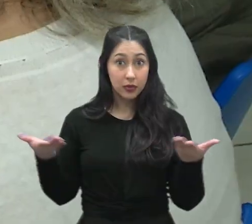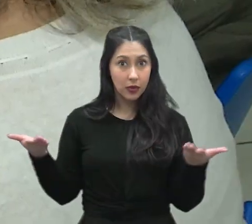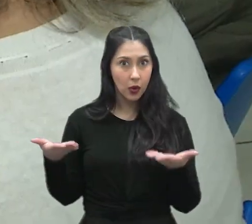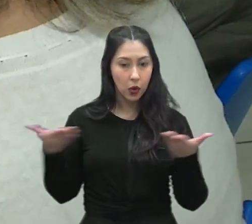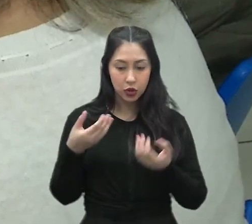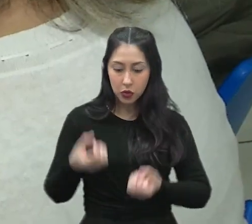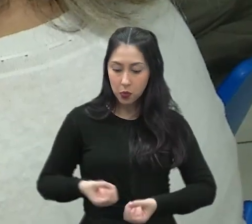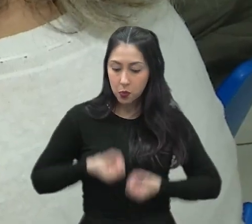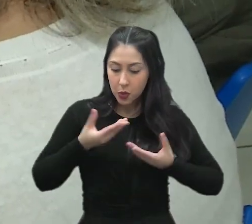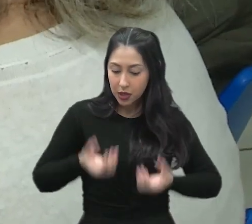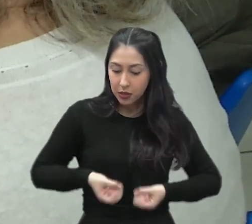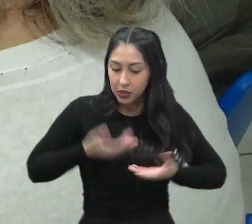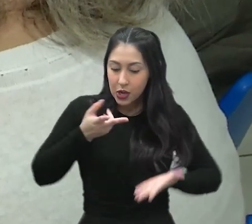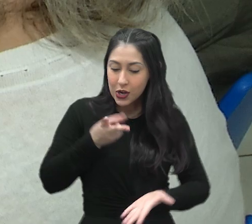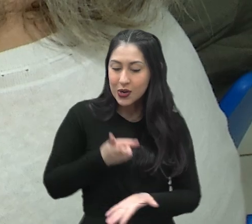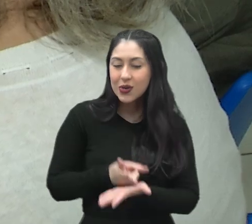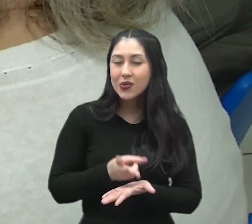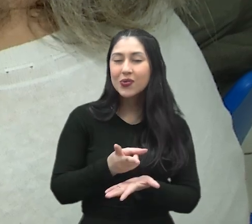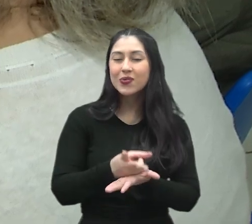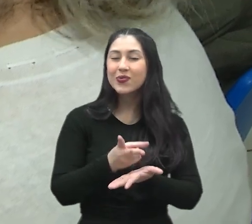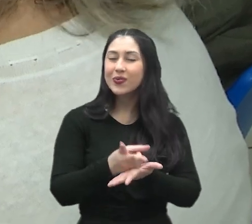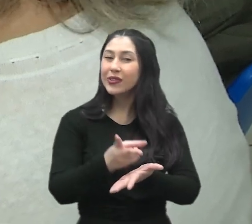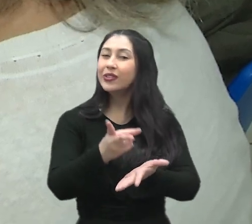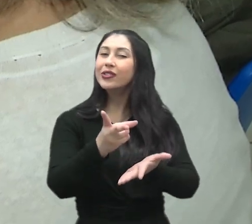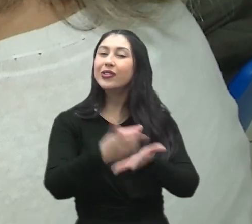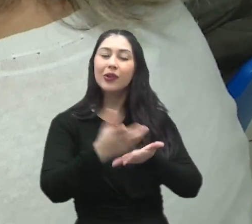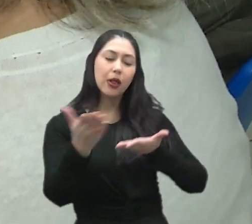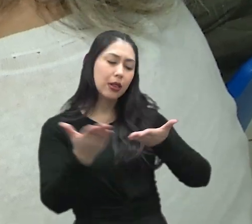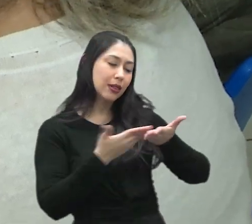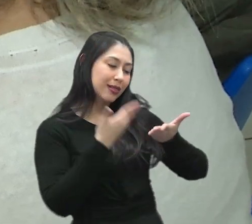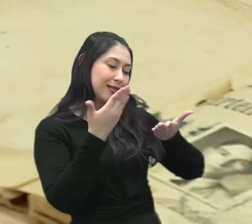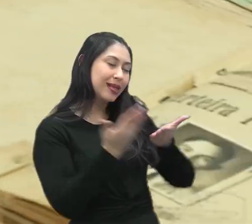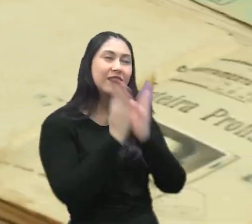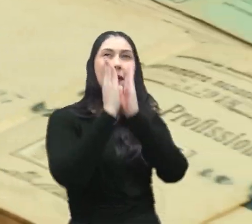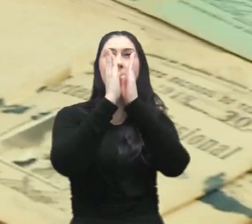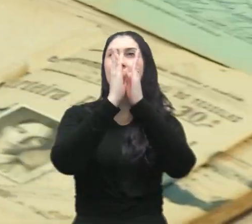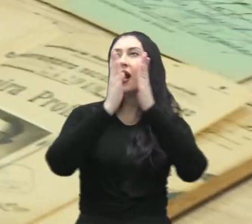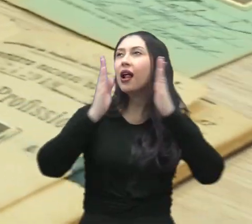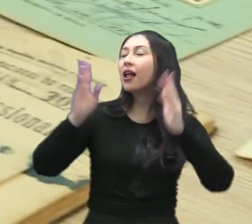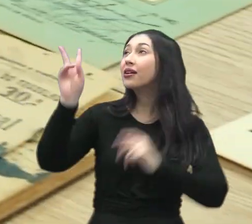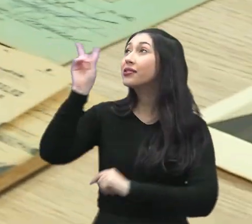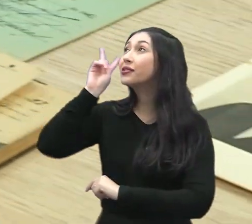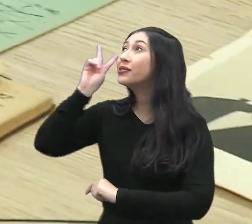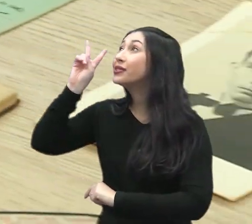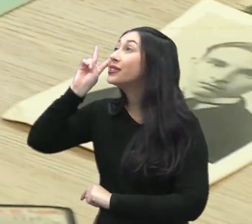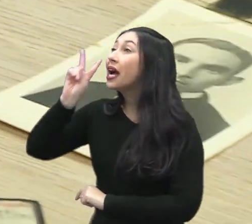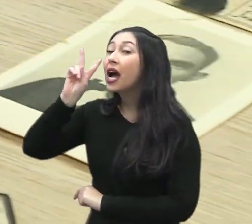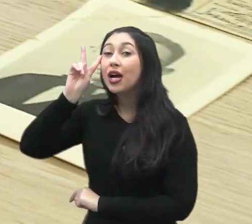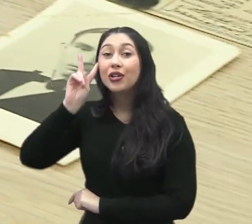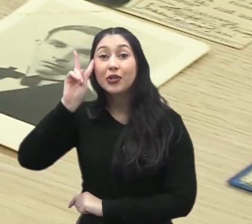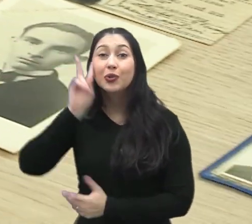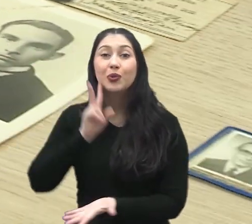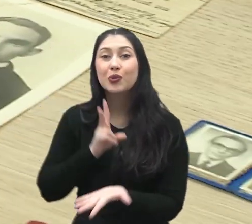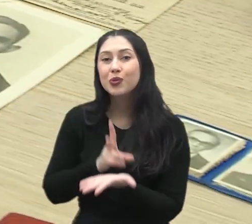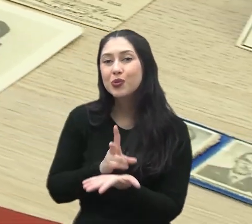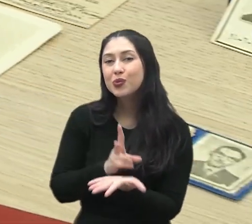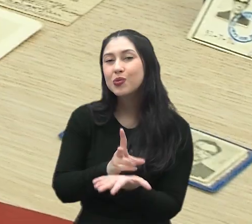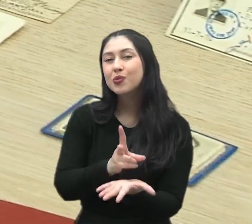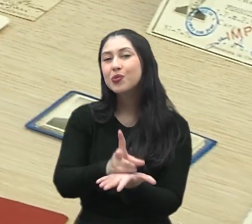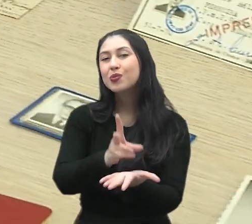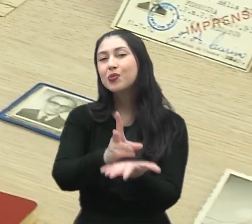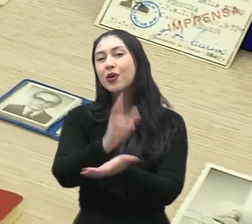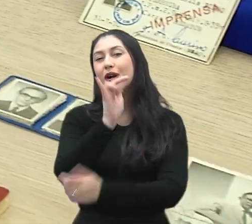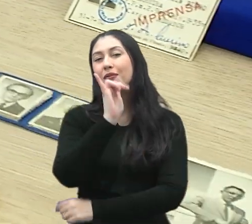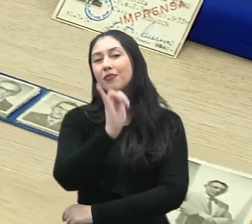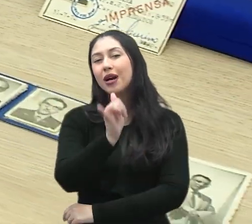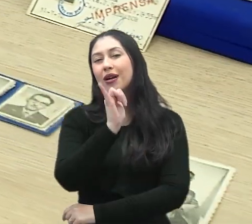cidade. Hoje, os versos de Hélio Pinto Ferreira ainda continuam vivos. Entre livros, estantes e lembranças, a história dele